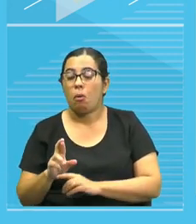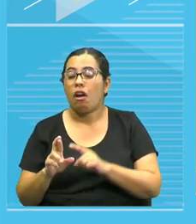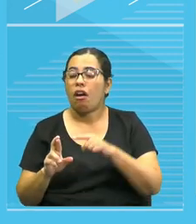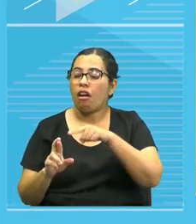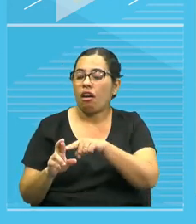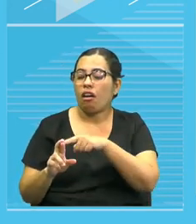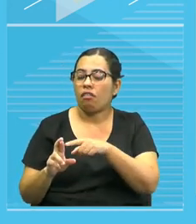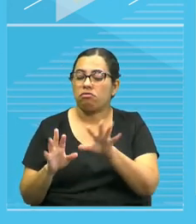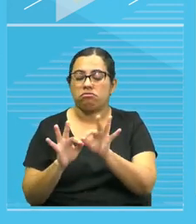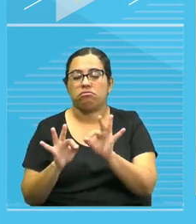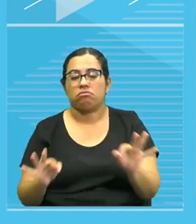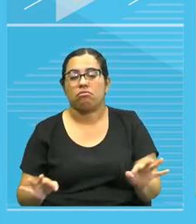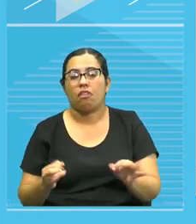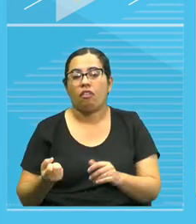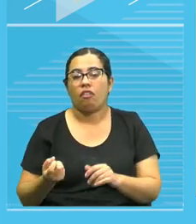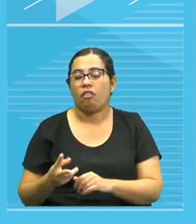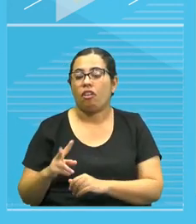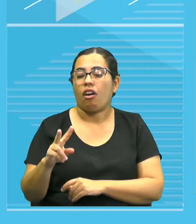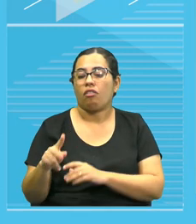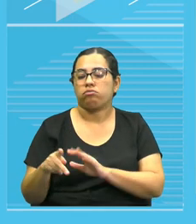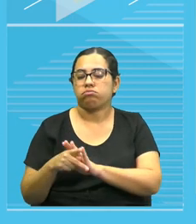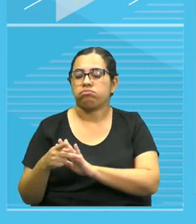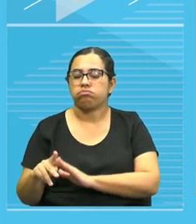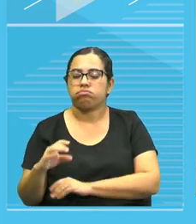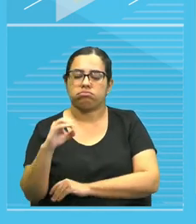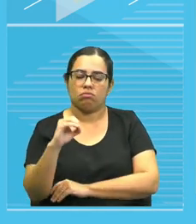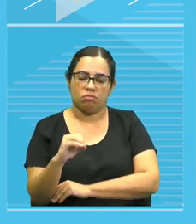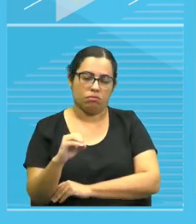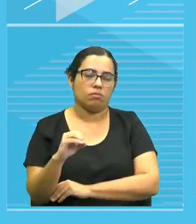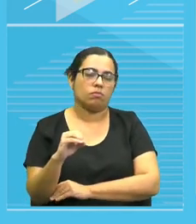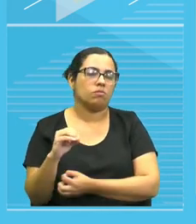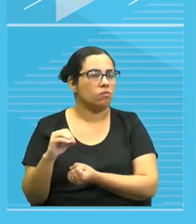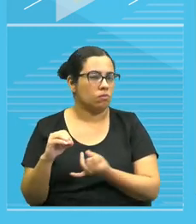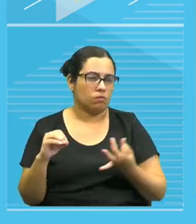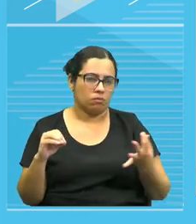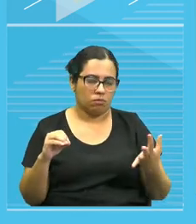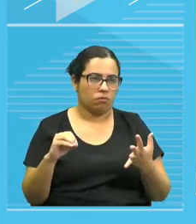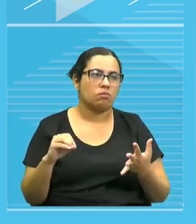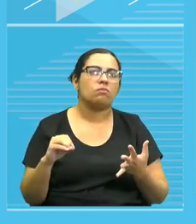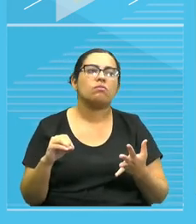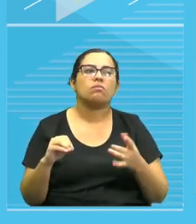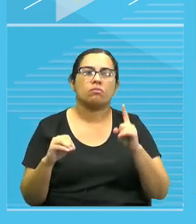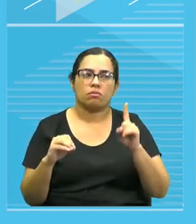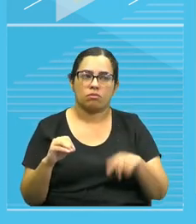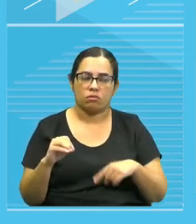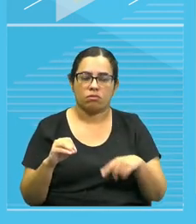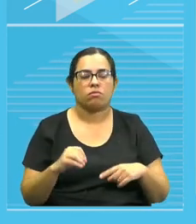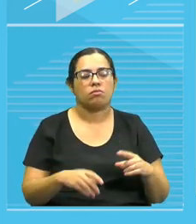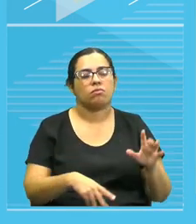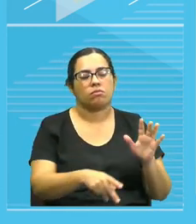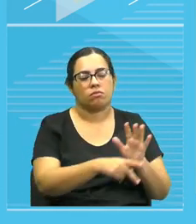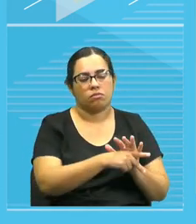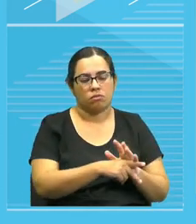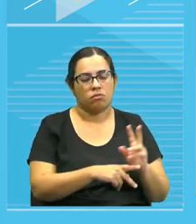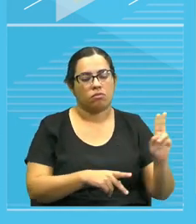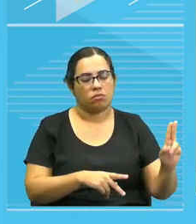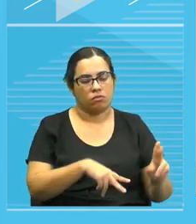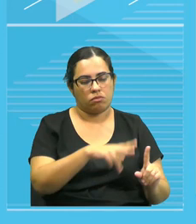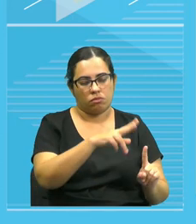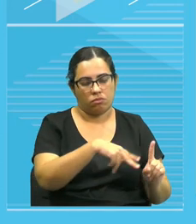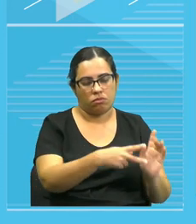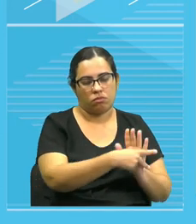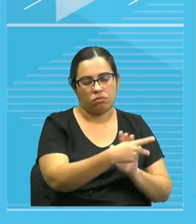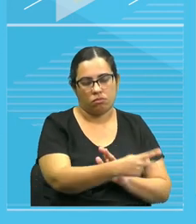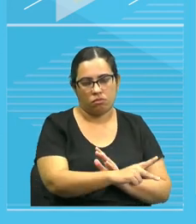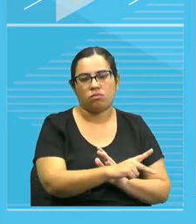simples o valor deles vai dar zero então fica o quê a entalpia dos produtos menos zero deste modo